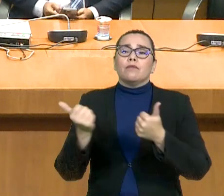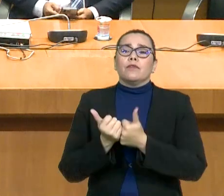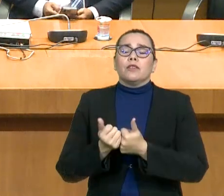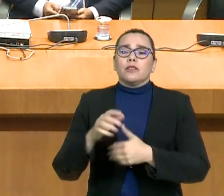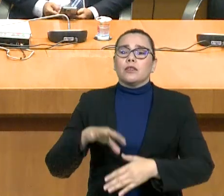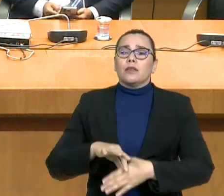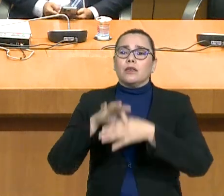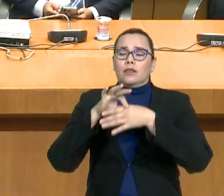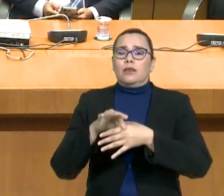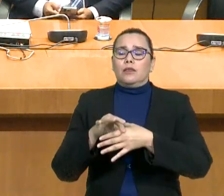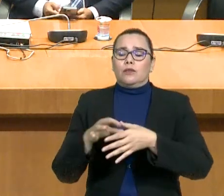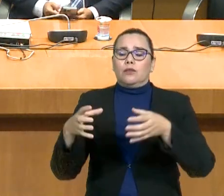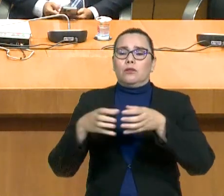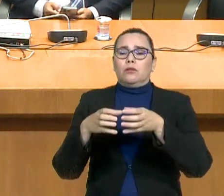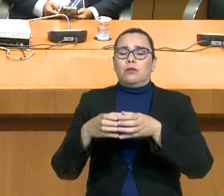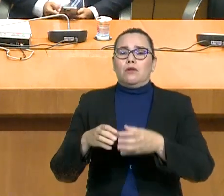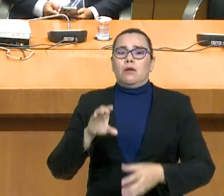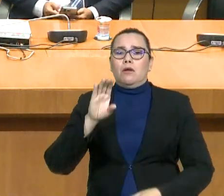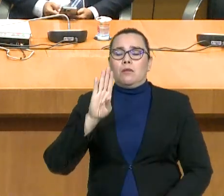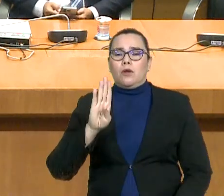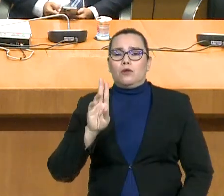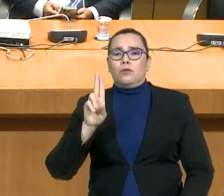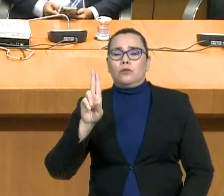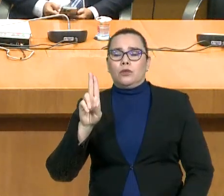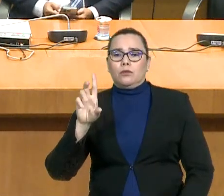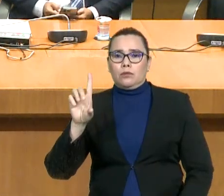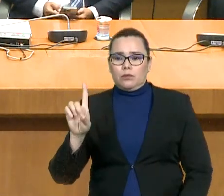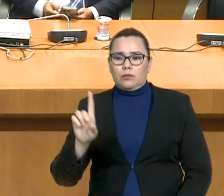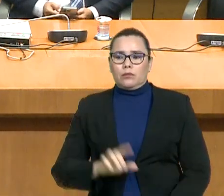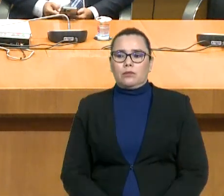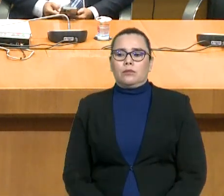Democrática. Alguém inscrito, deputado Wellington?